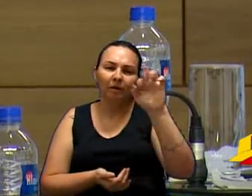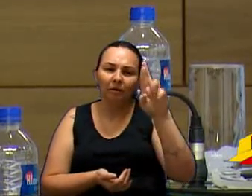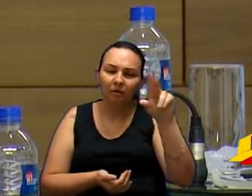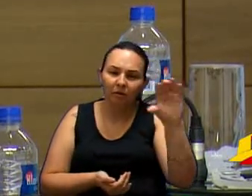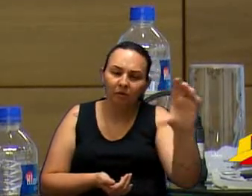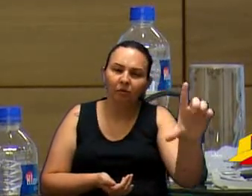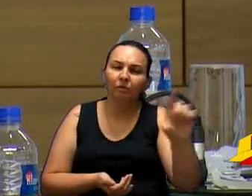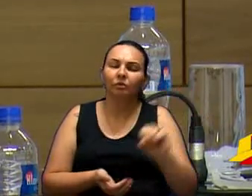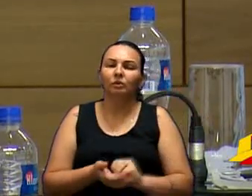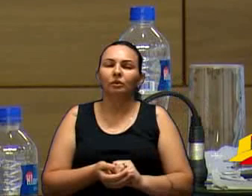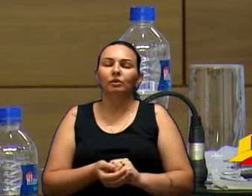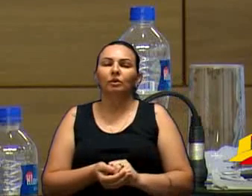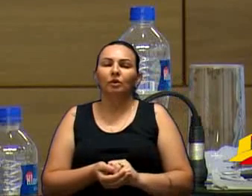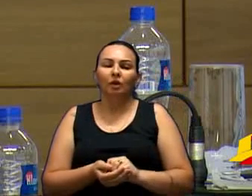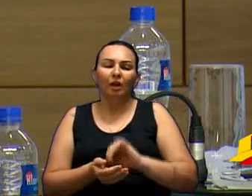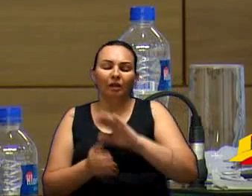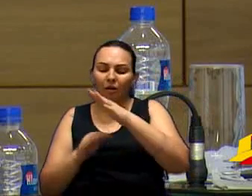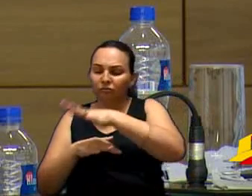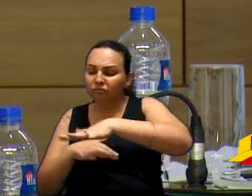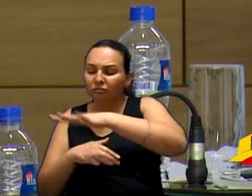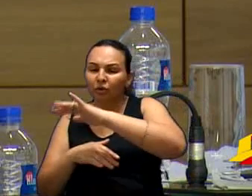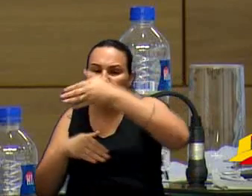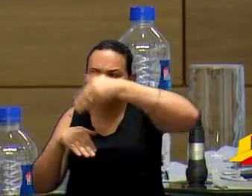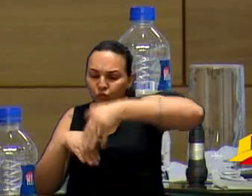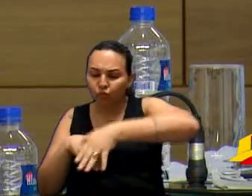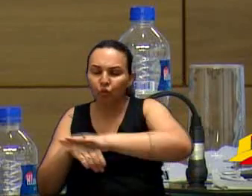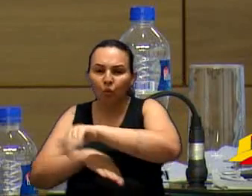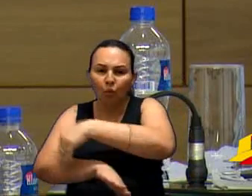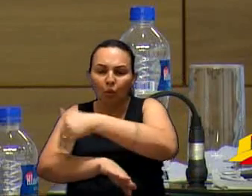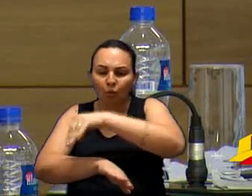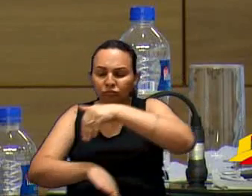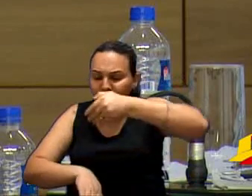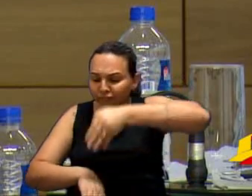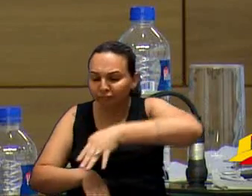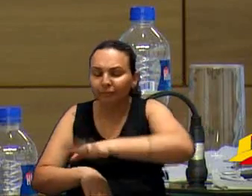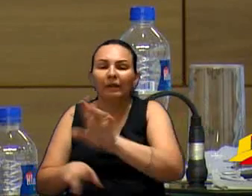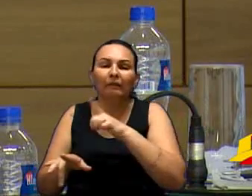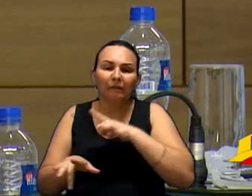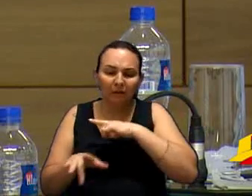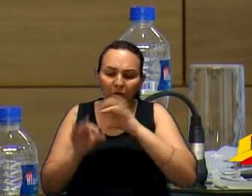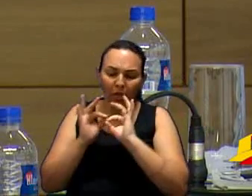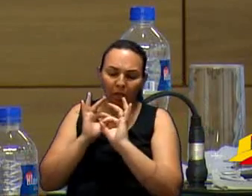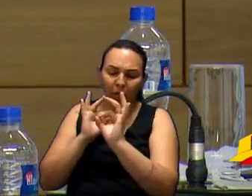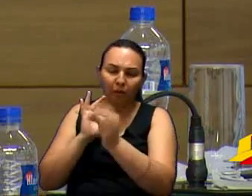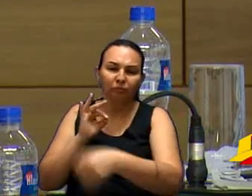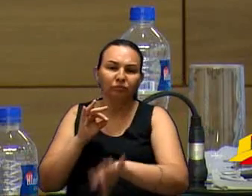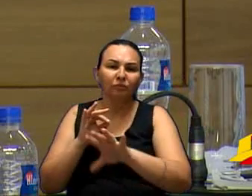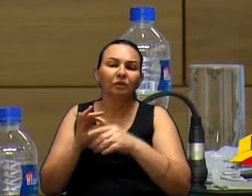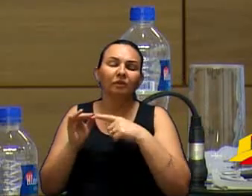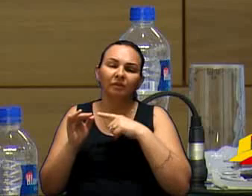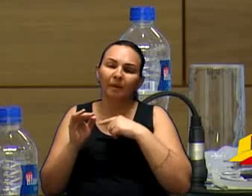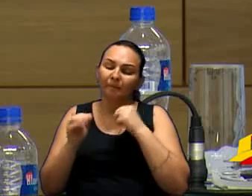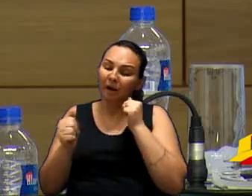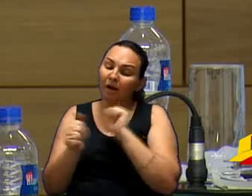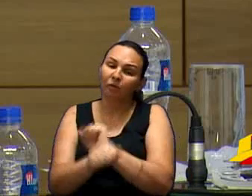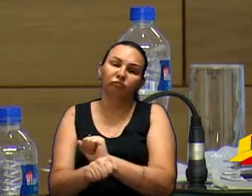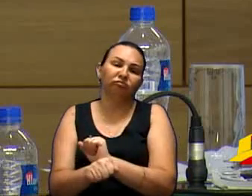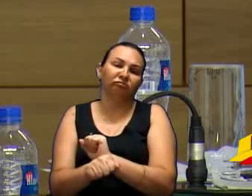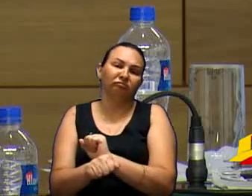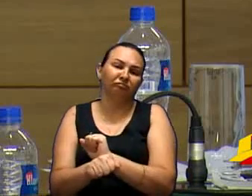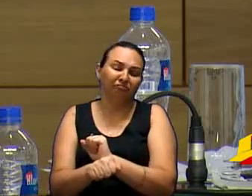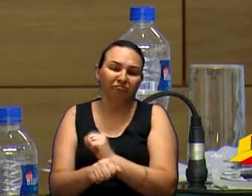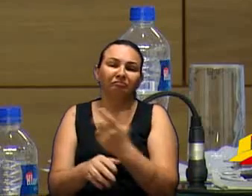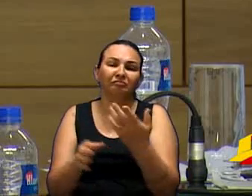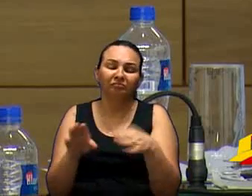aquela área no jj lacerda já discutimos que uma paz extensa sobre o tema o pessoal desse movimento e depois parou também da sociedade